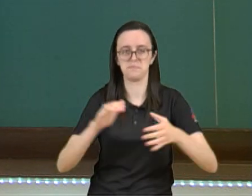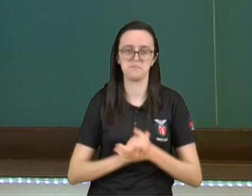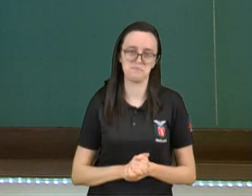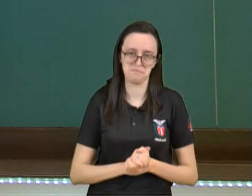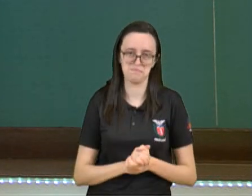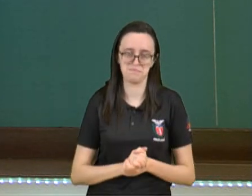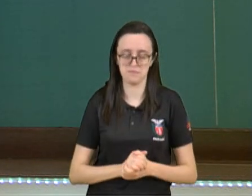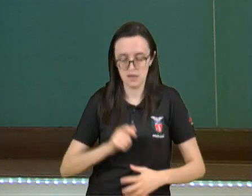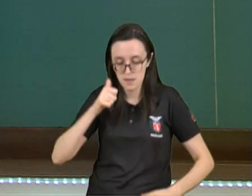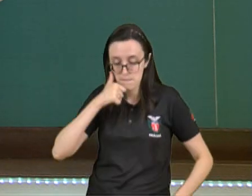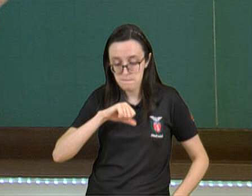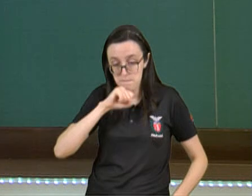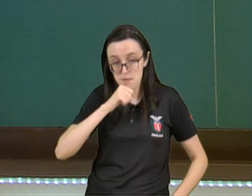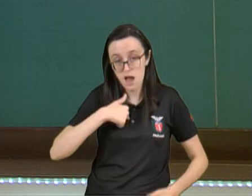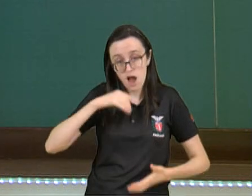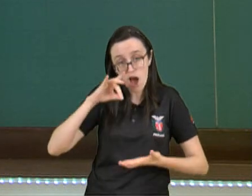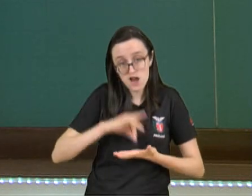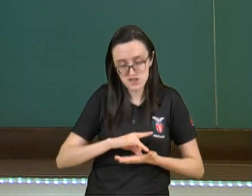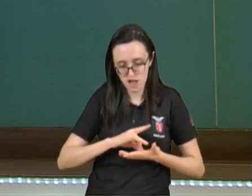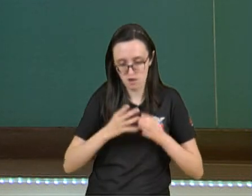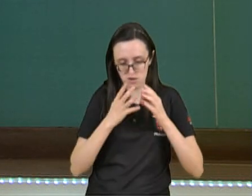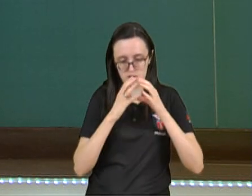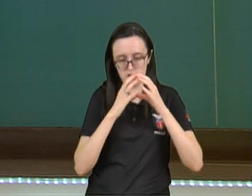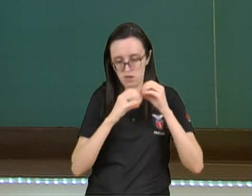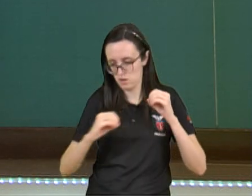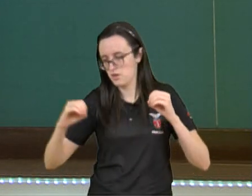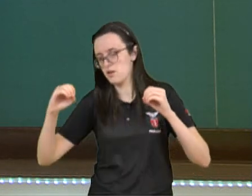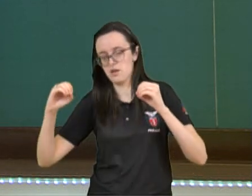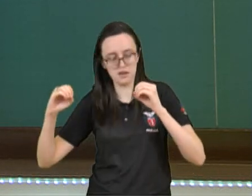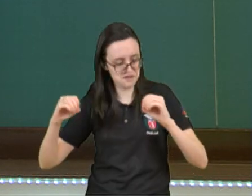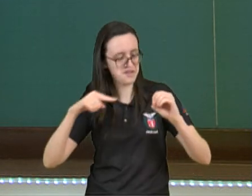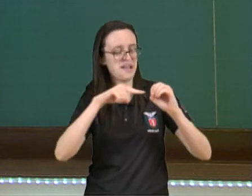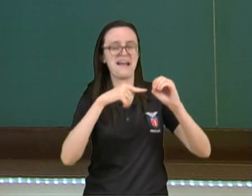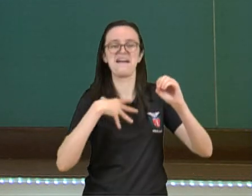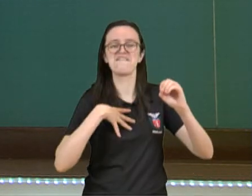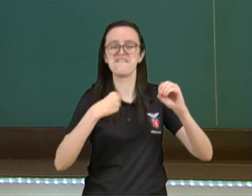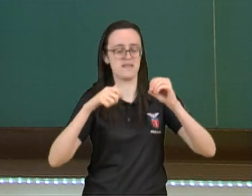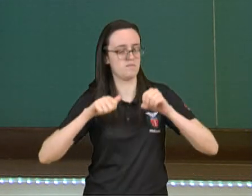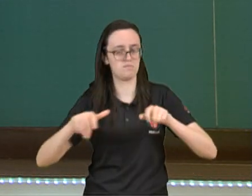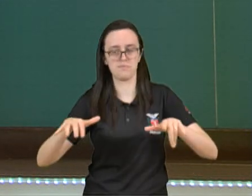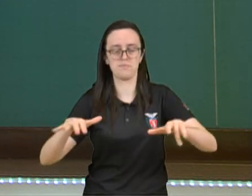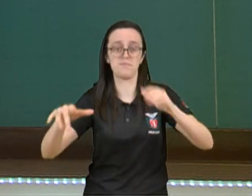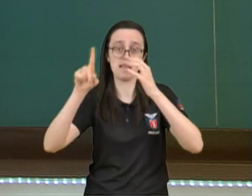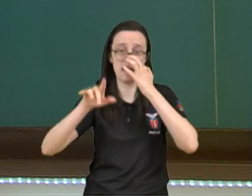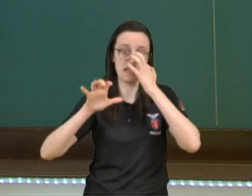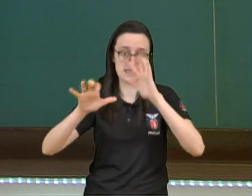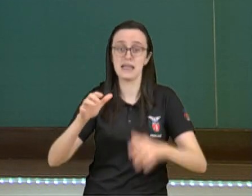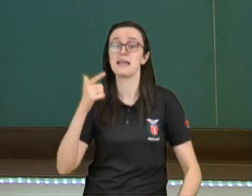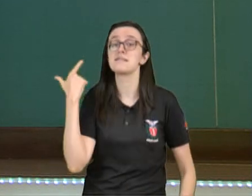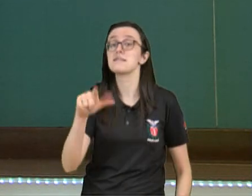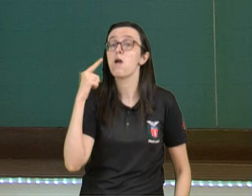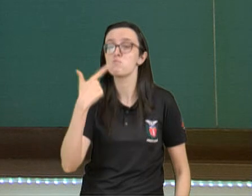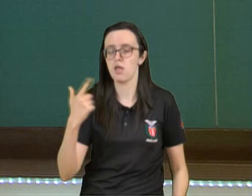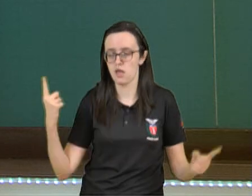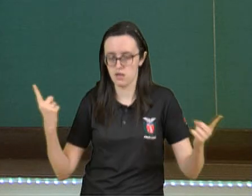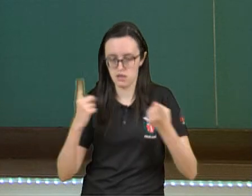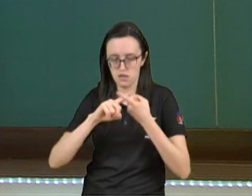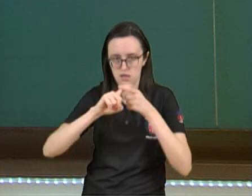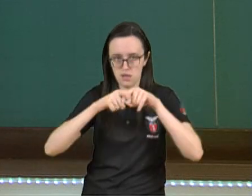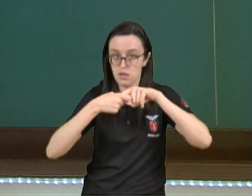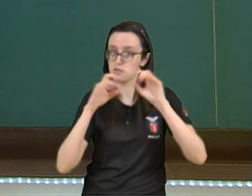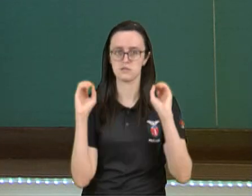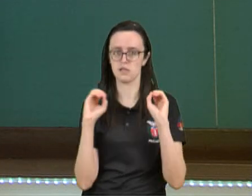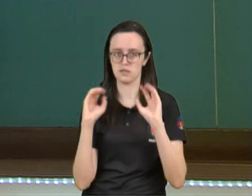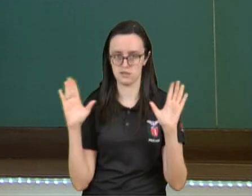A célula-mãe, a original, e a célula filha. Isso é característica da reprodução assexuada, fazer uma